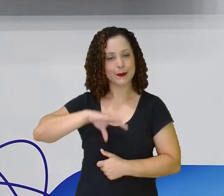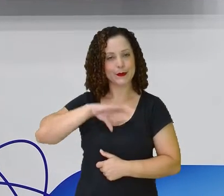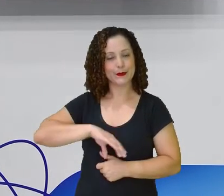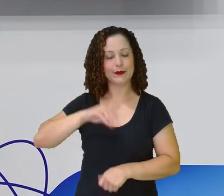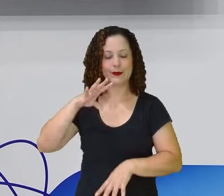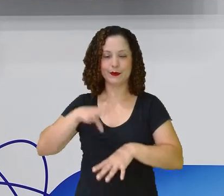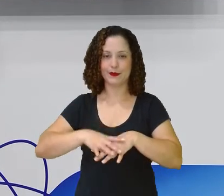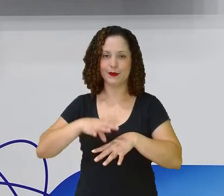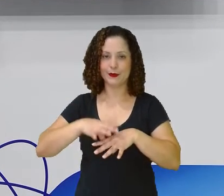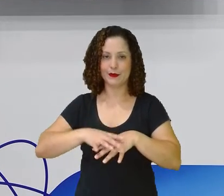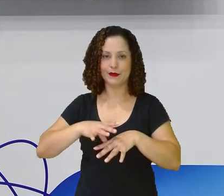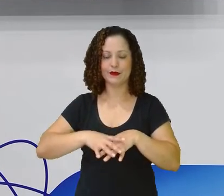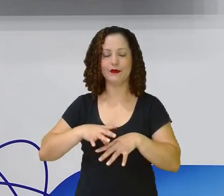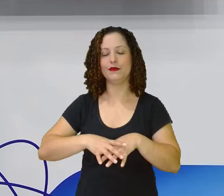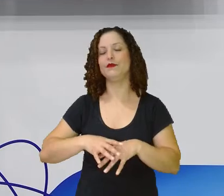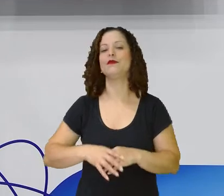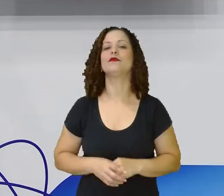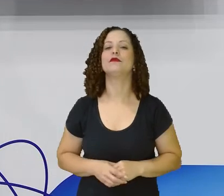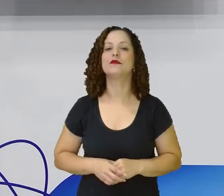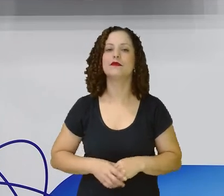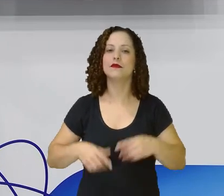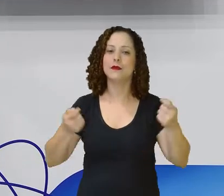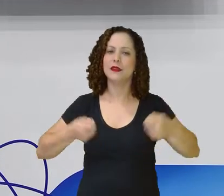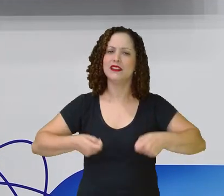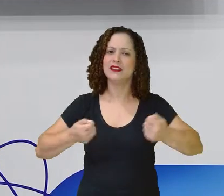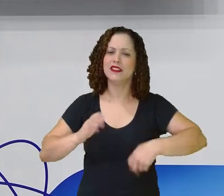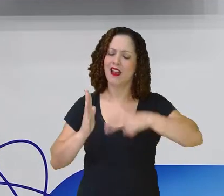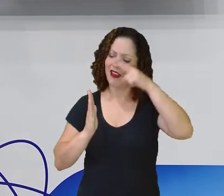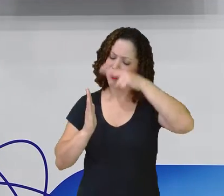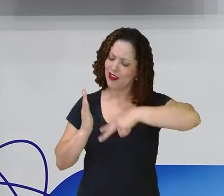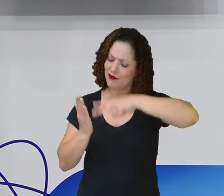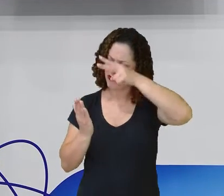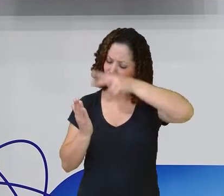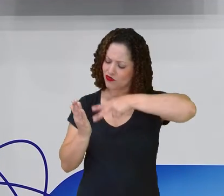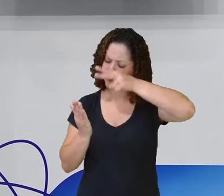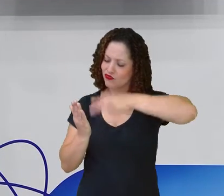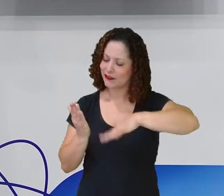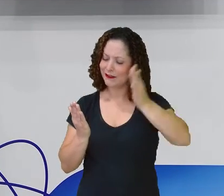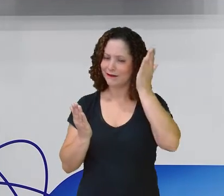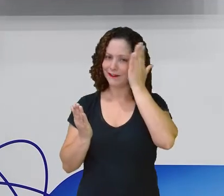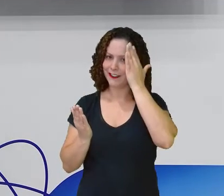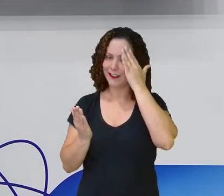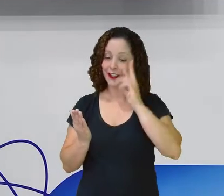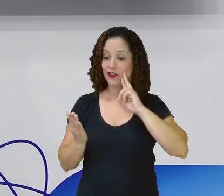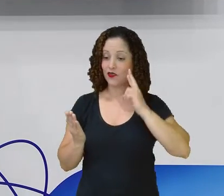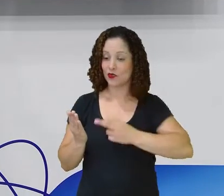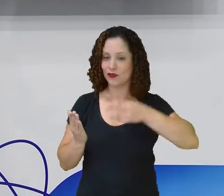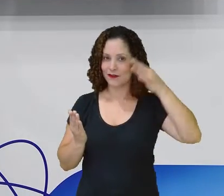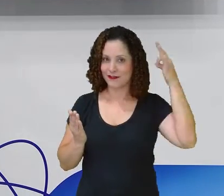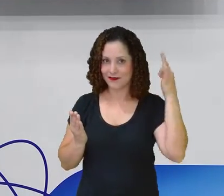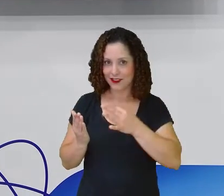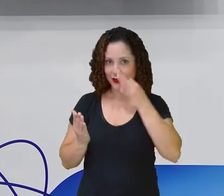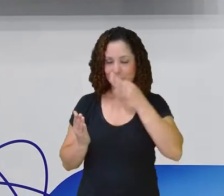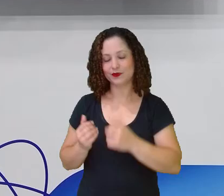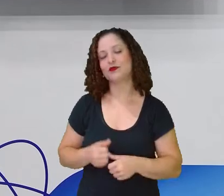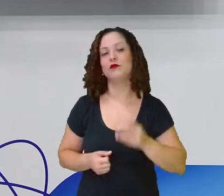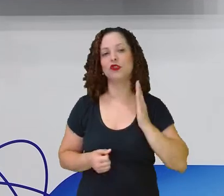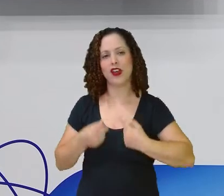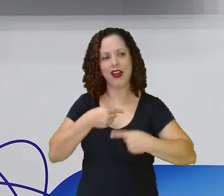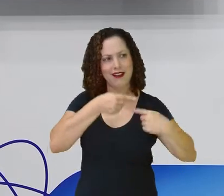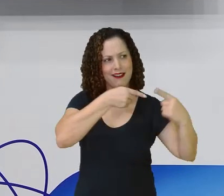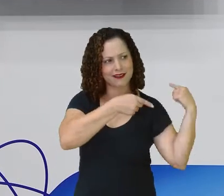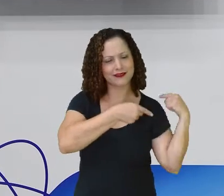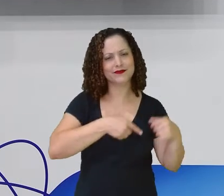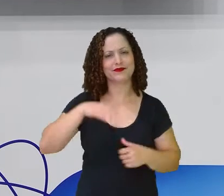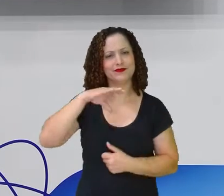matemática. E claro, vocês vão precisar sempre ler a questão, interpretar e achar a resposta correta. Você já vem fazendo isso com português, já vem